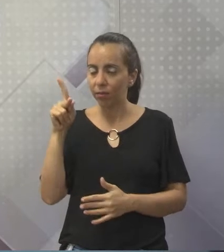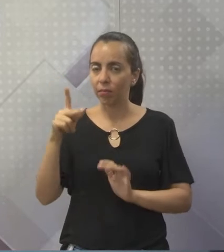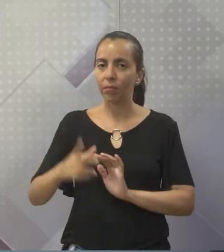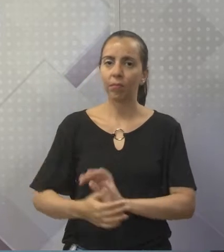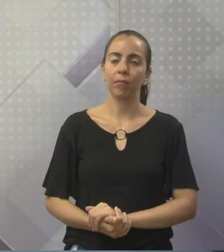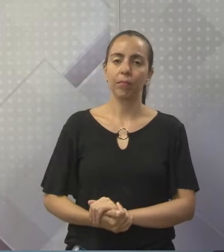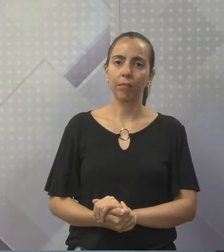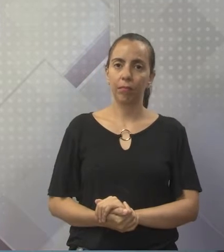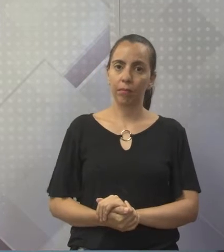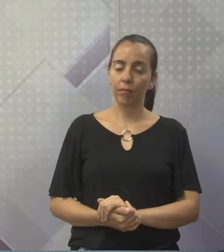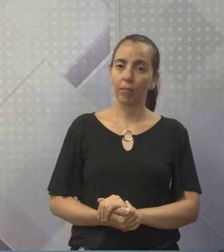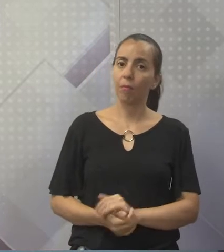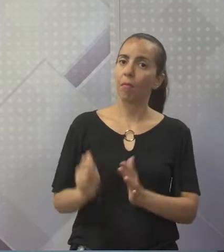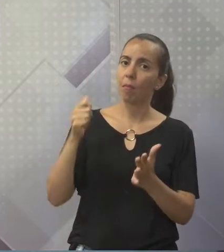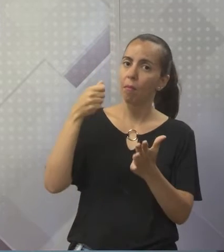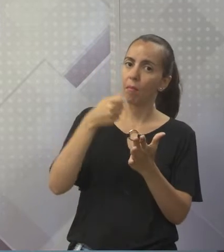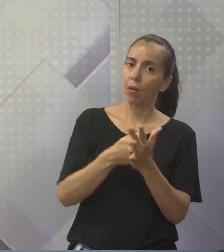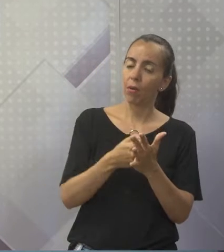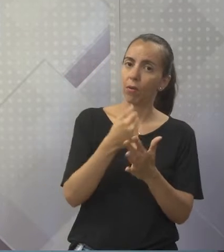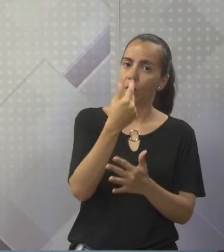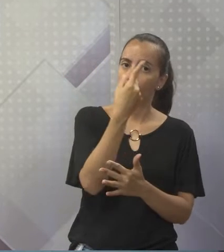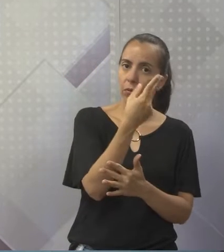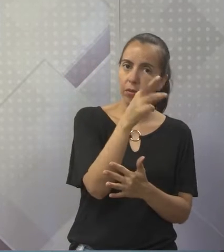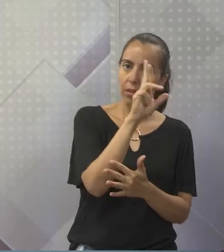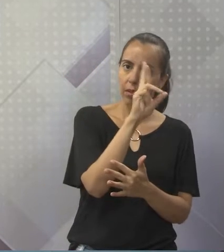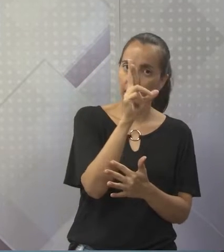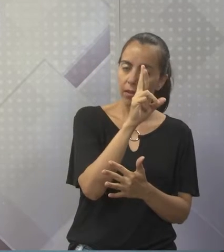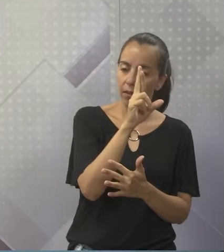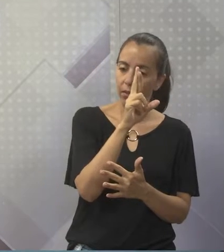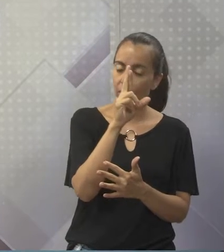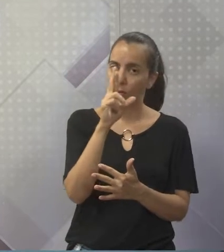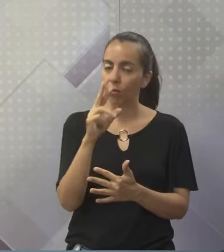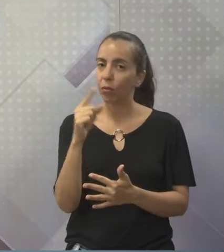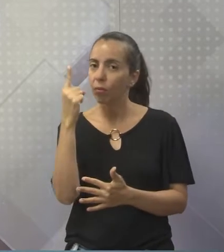custa R$ 2 o quilo.